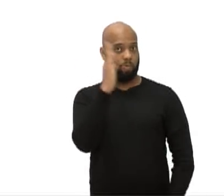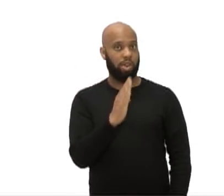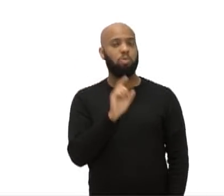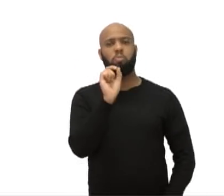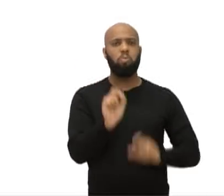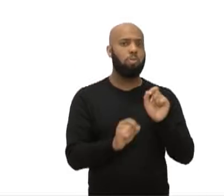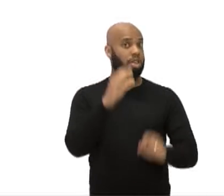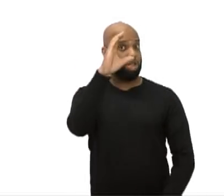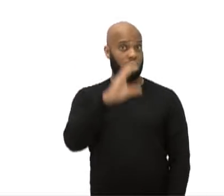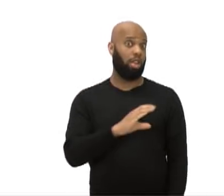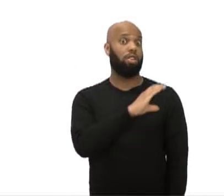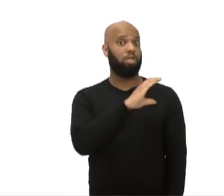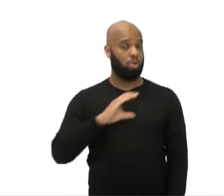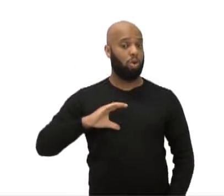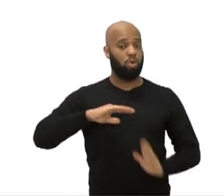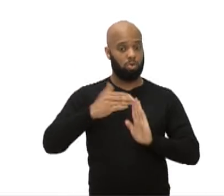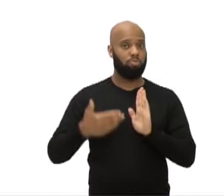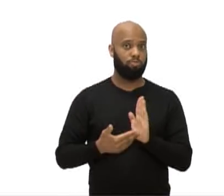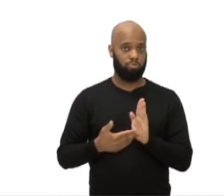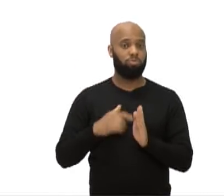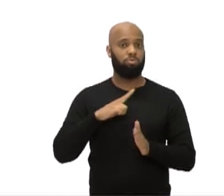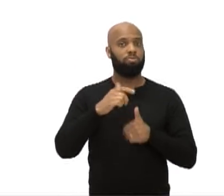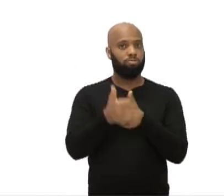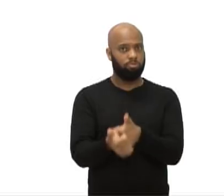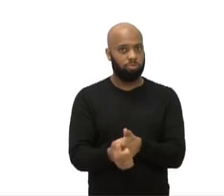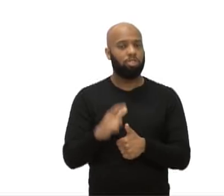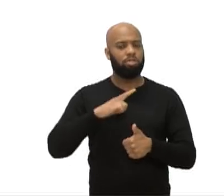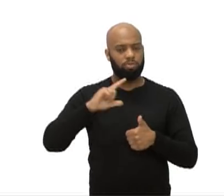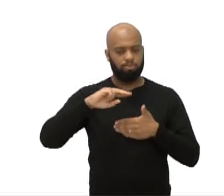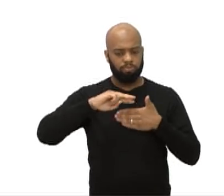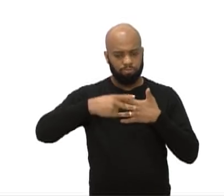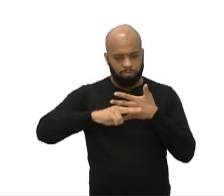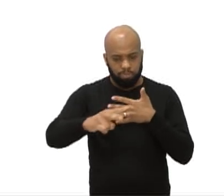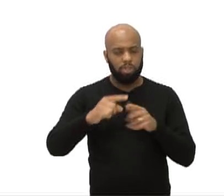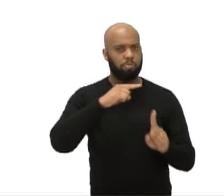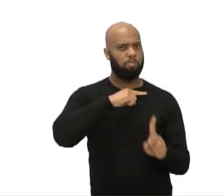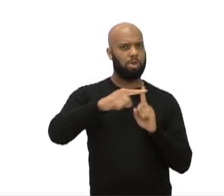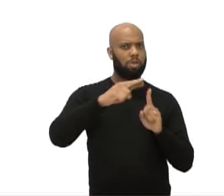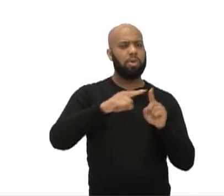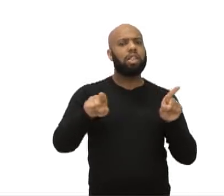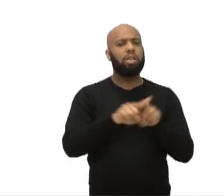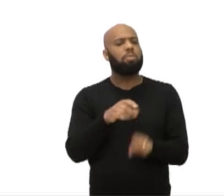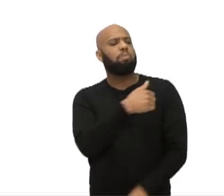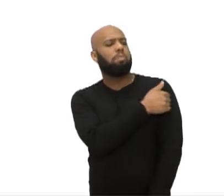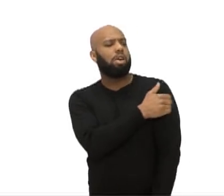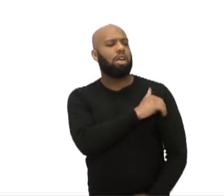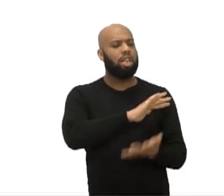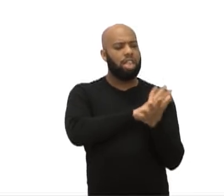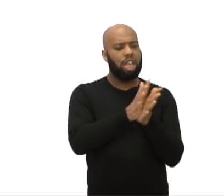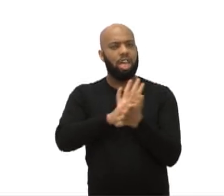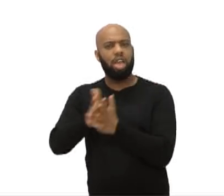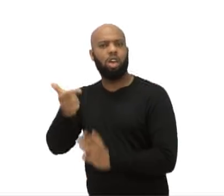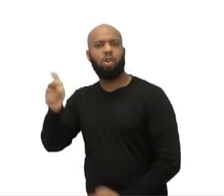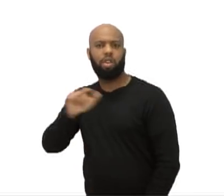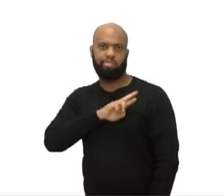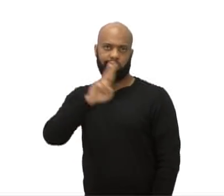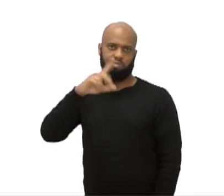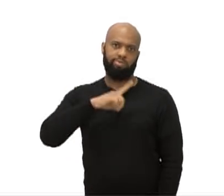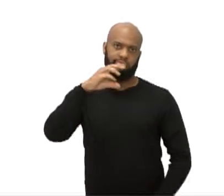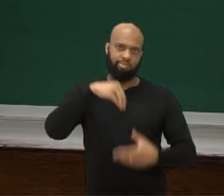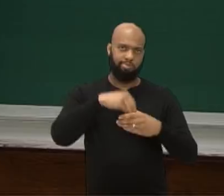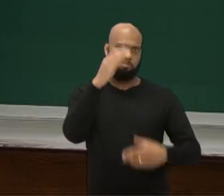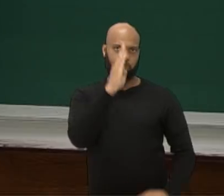era o catolicismo, fato que teve como consequência a proibição e discriminação de outras crenças religiosas presentes no